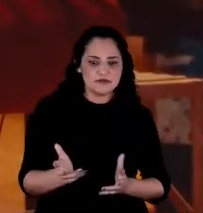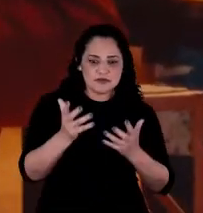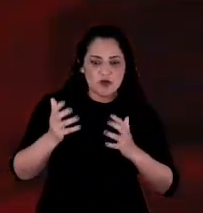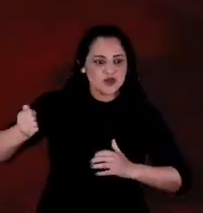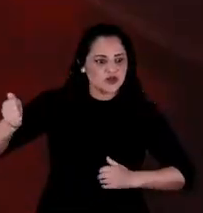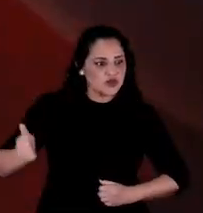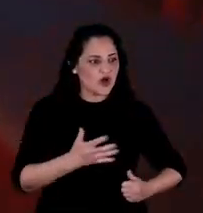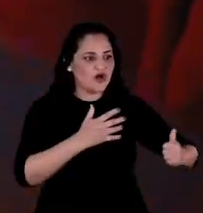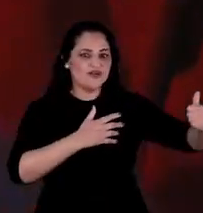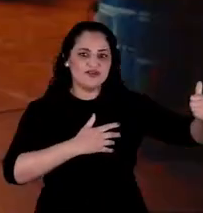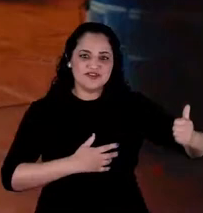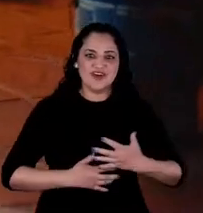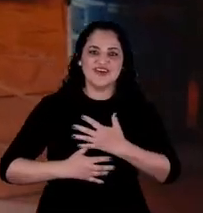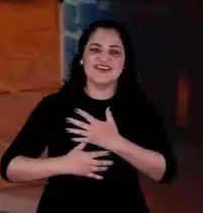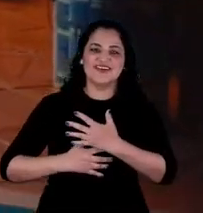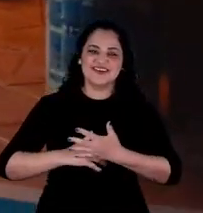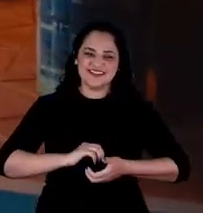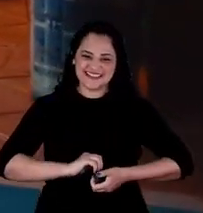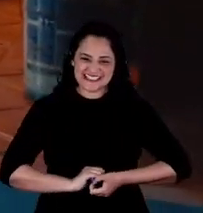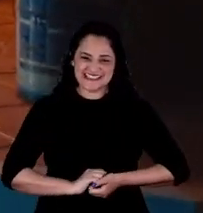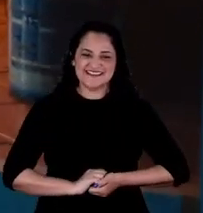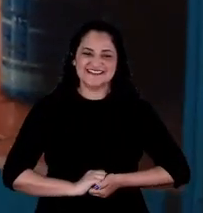promove inovações